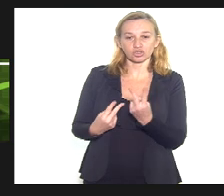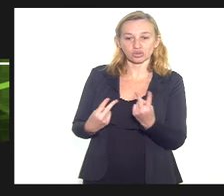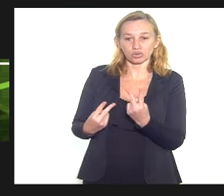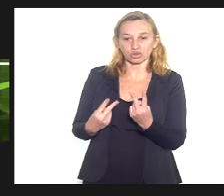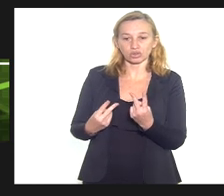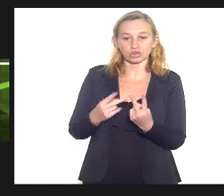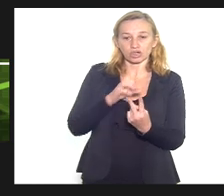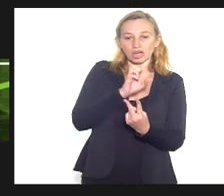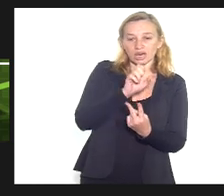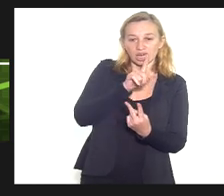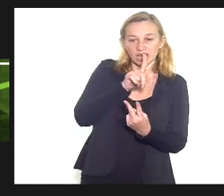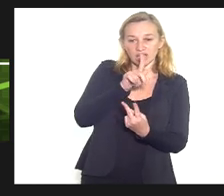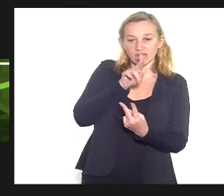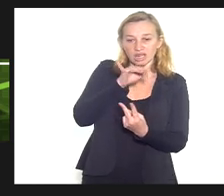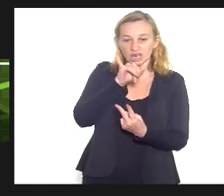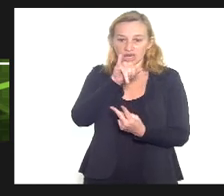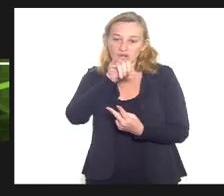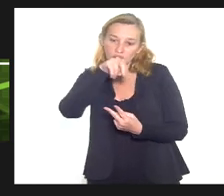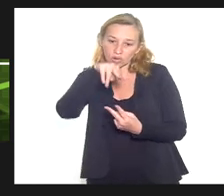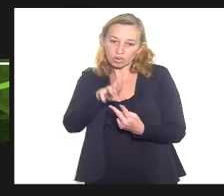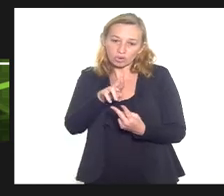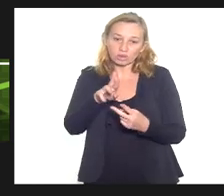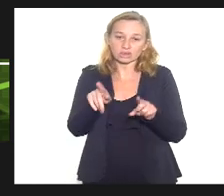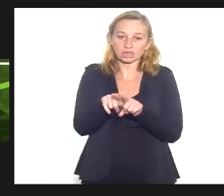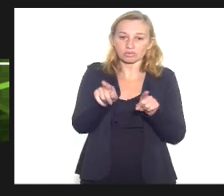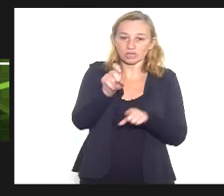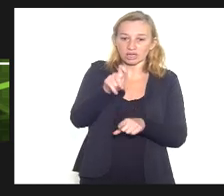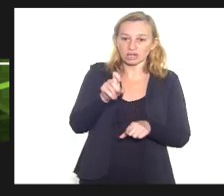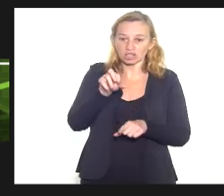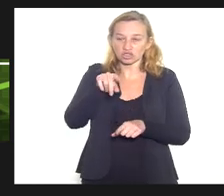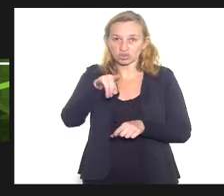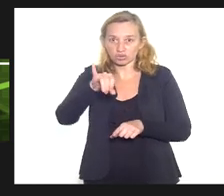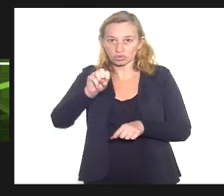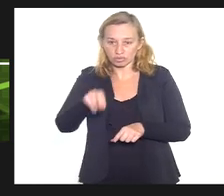blocos, ainda também na fase exploratória.